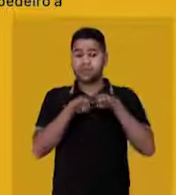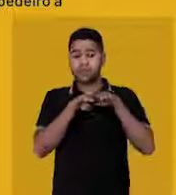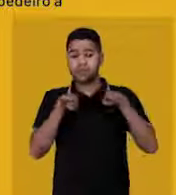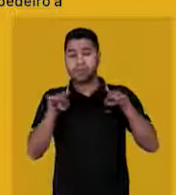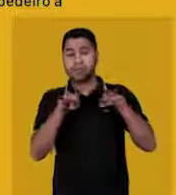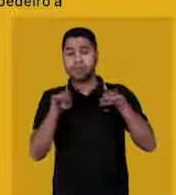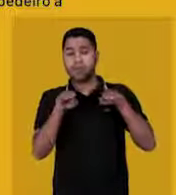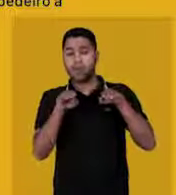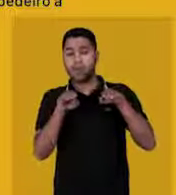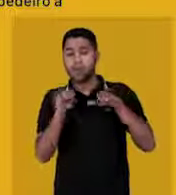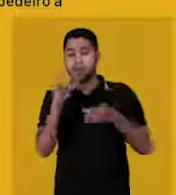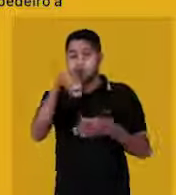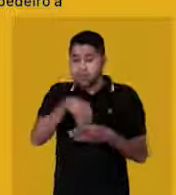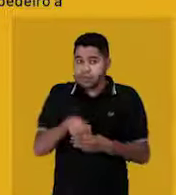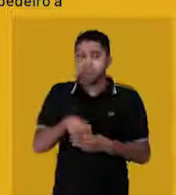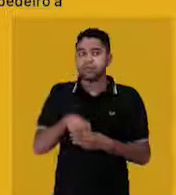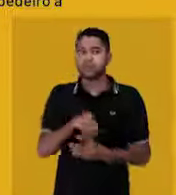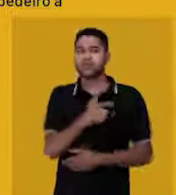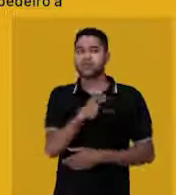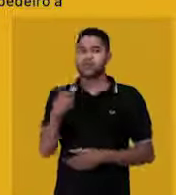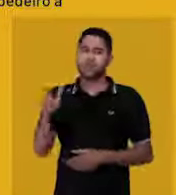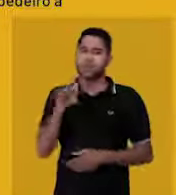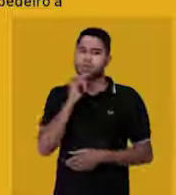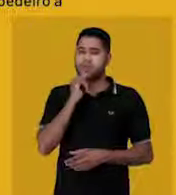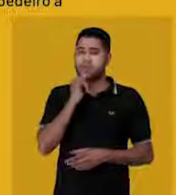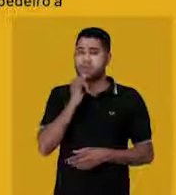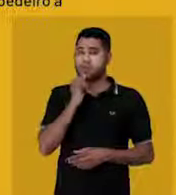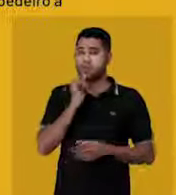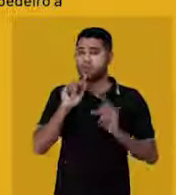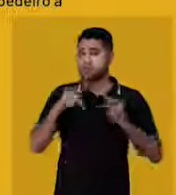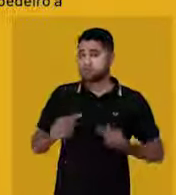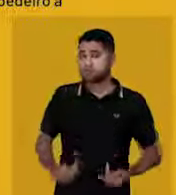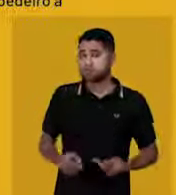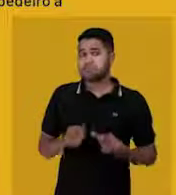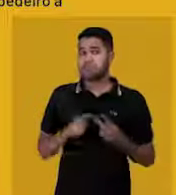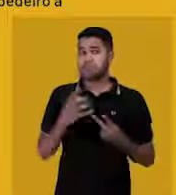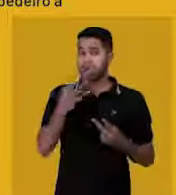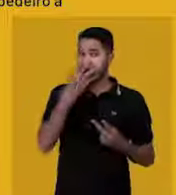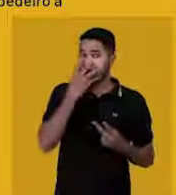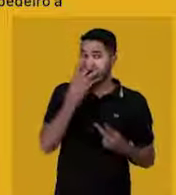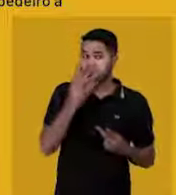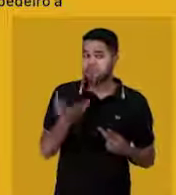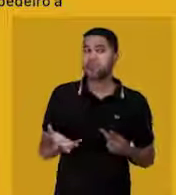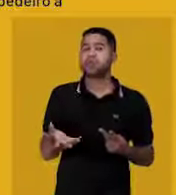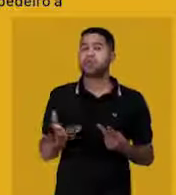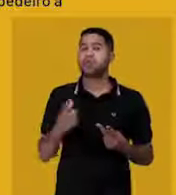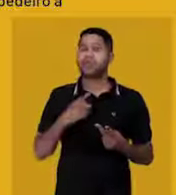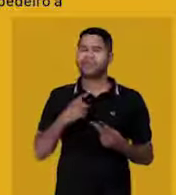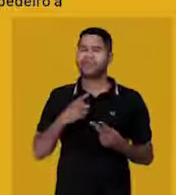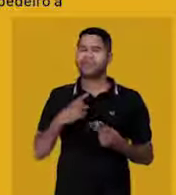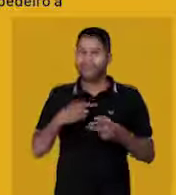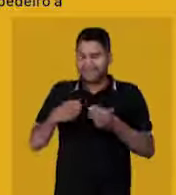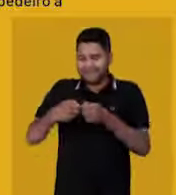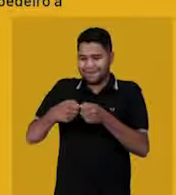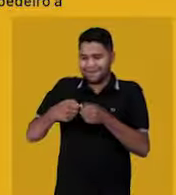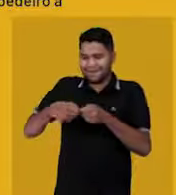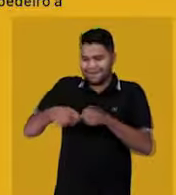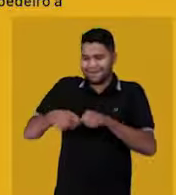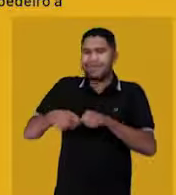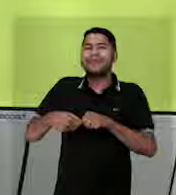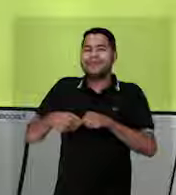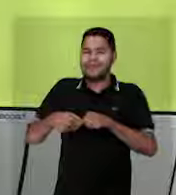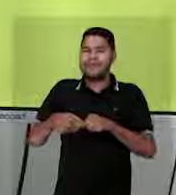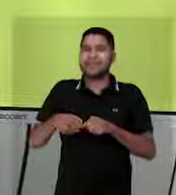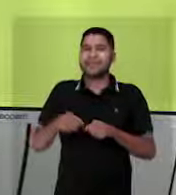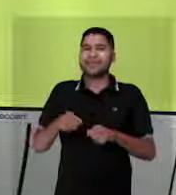outros organismos, como o ser humano, como o cachorro, né? Que tem as pulgas, que são